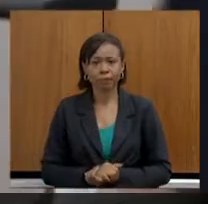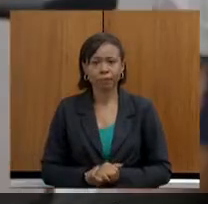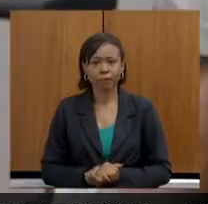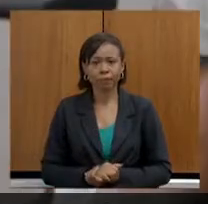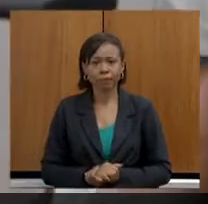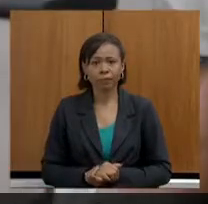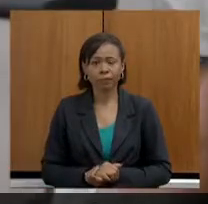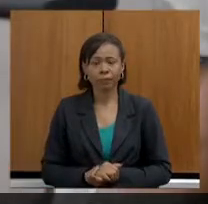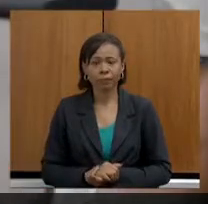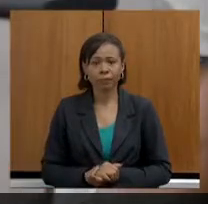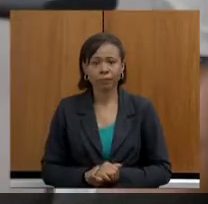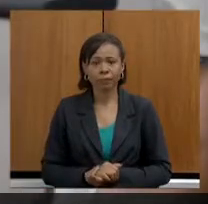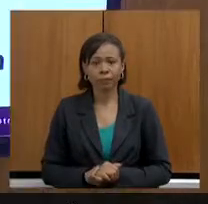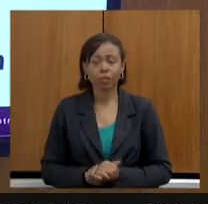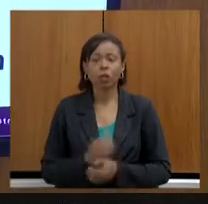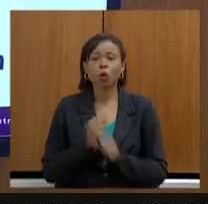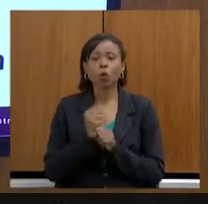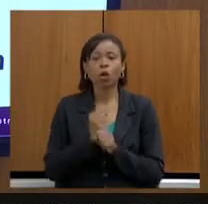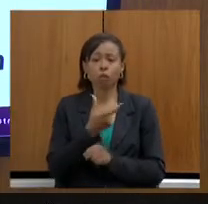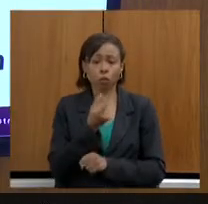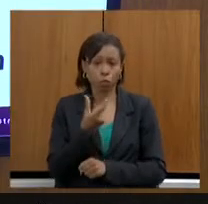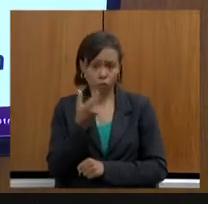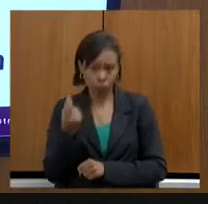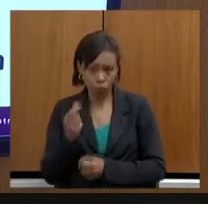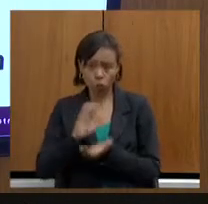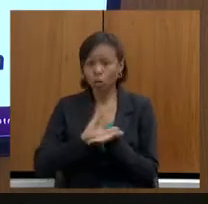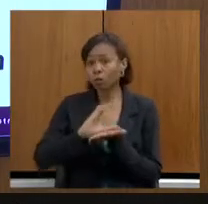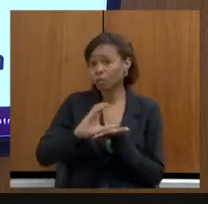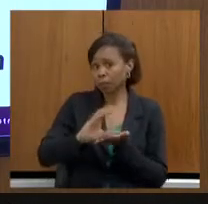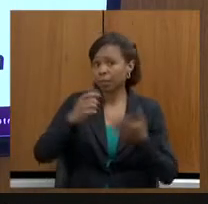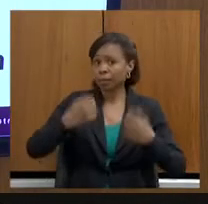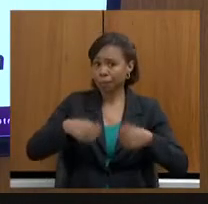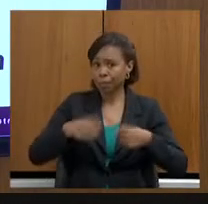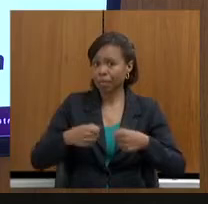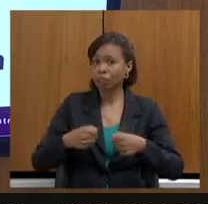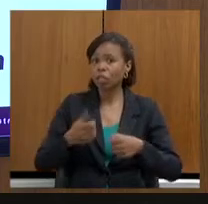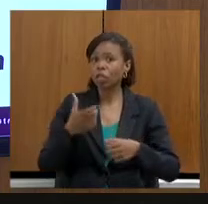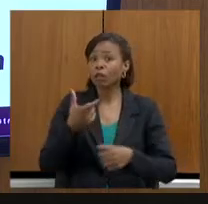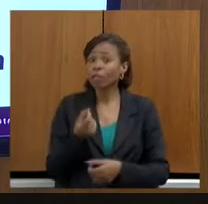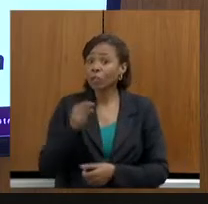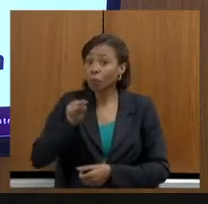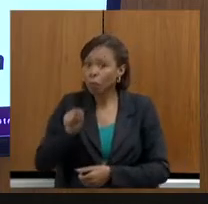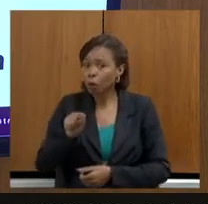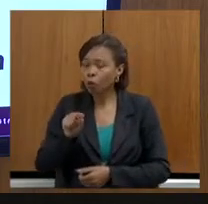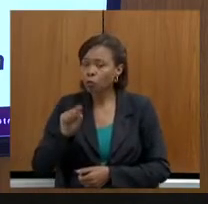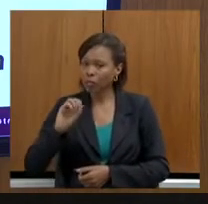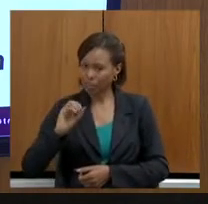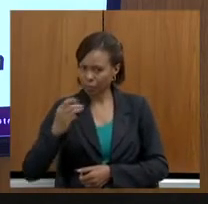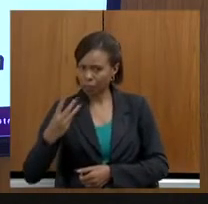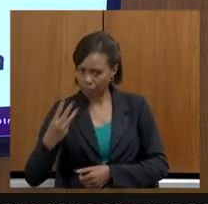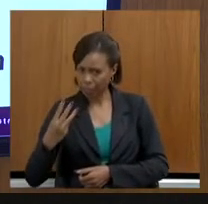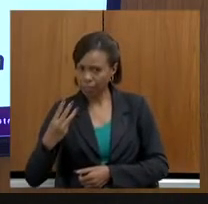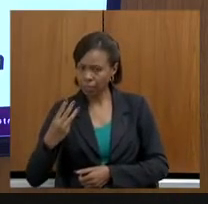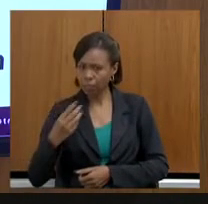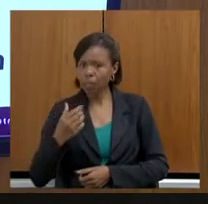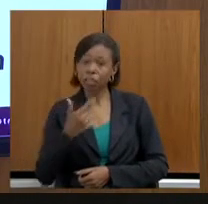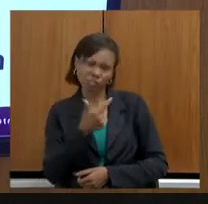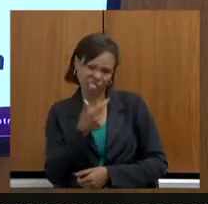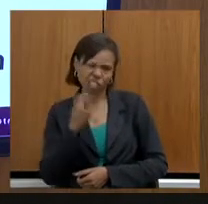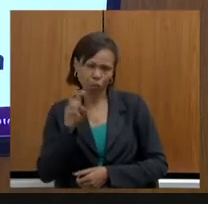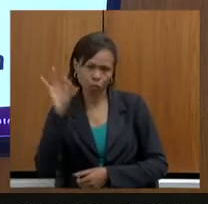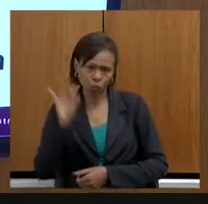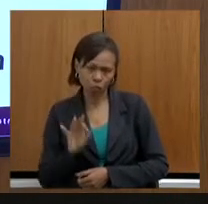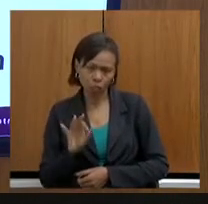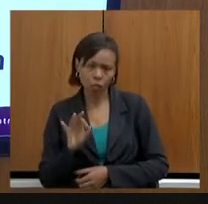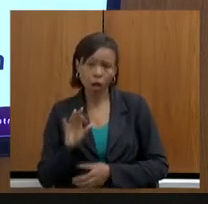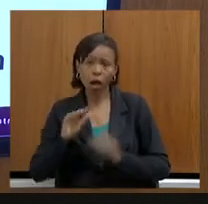é 2020 o investimento que deveria ter sido de 20.03 ficou de 25 porcento